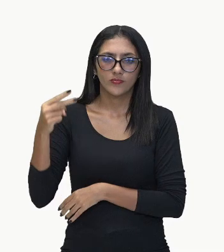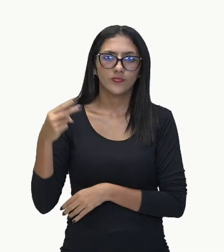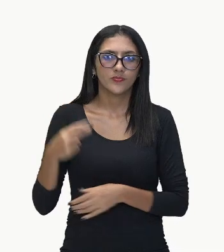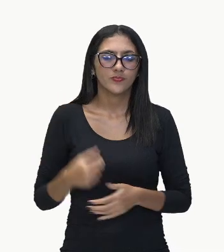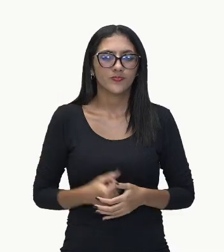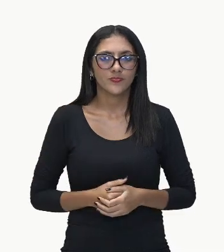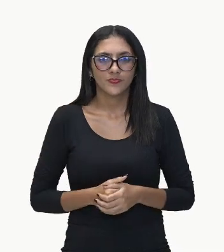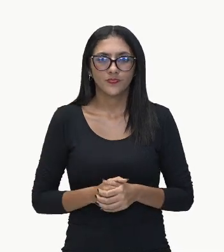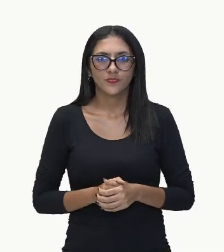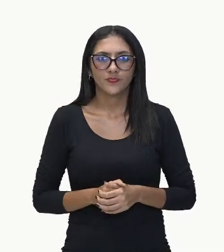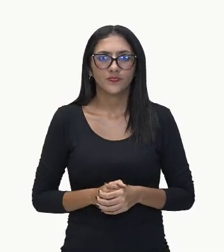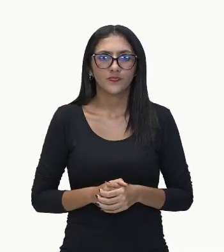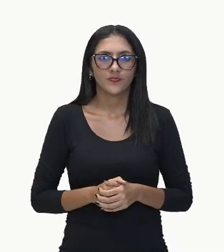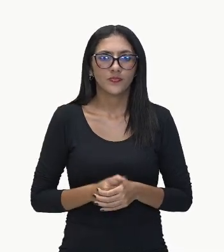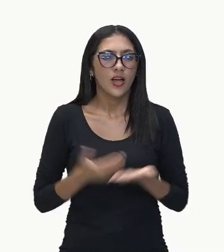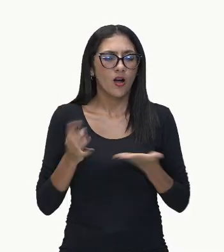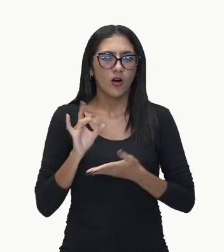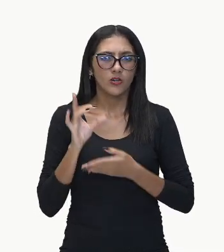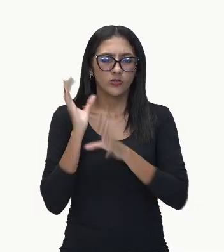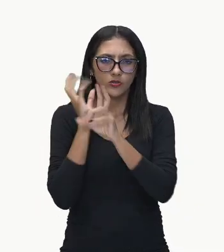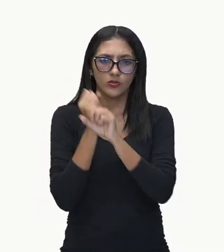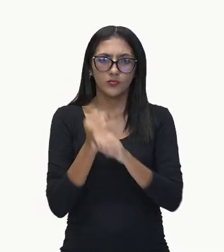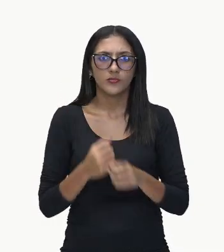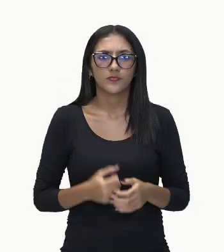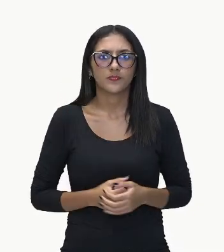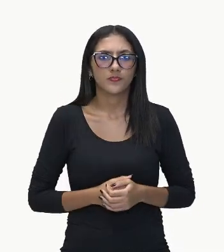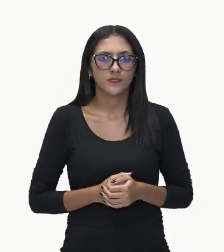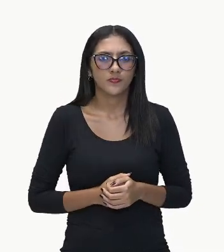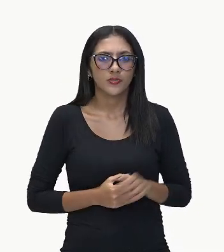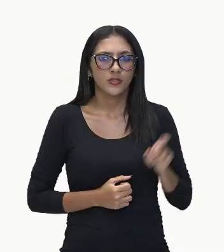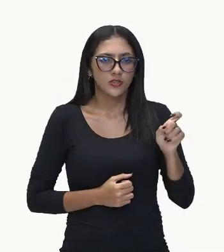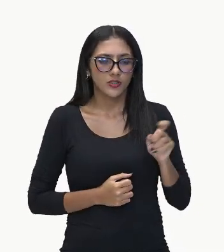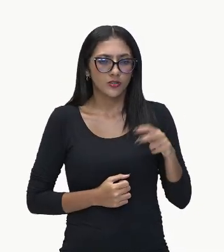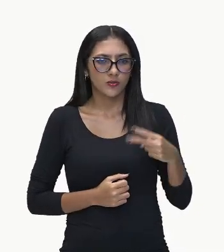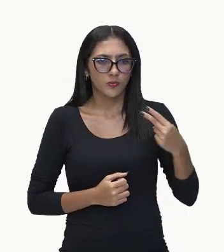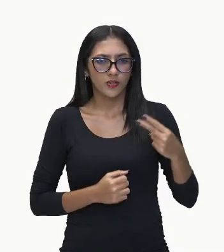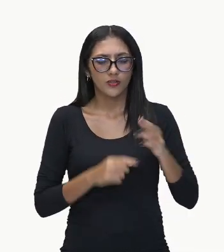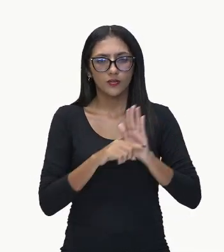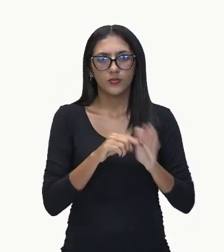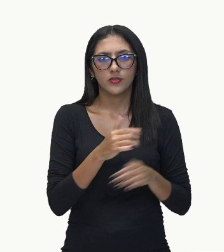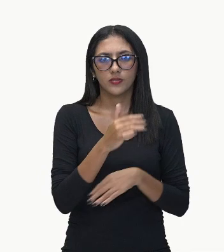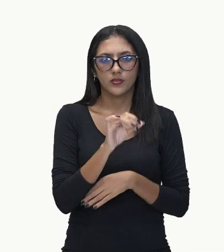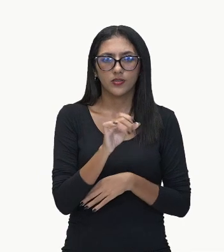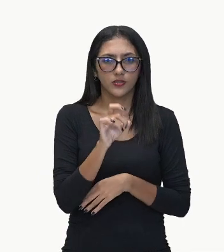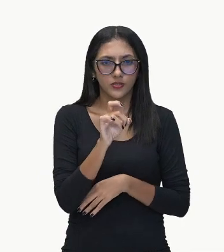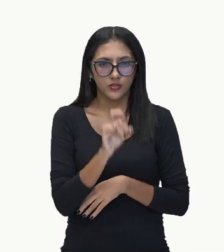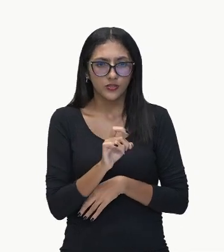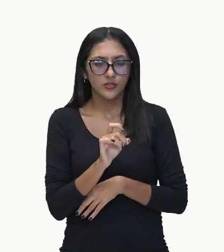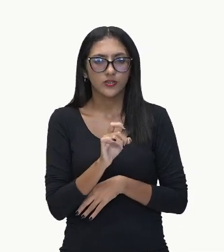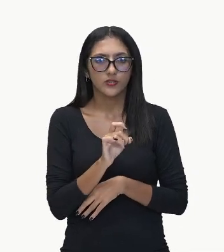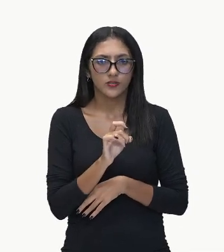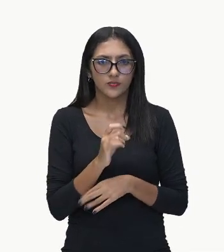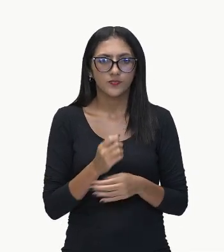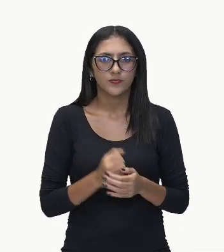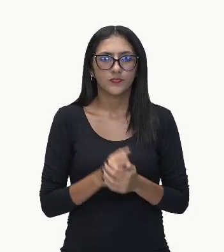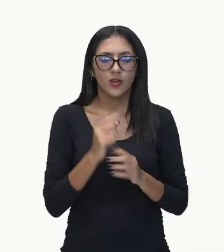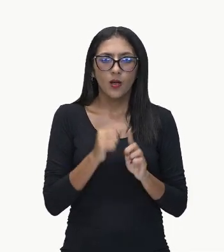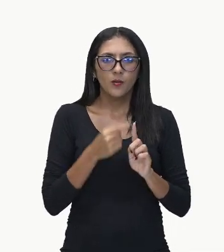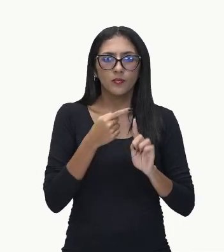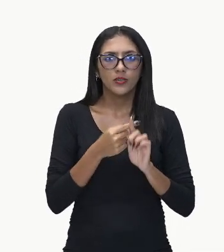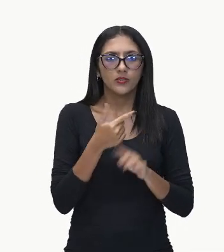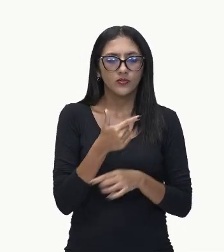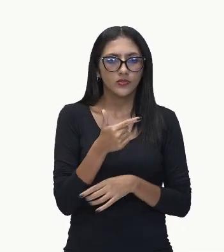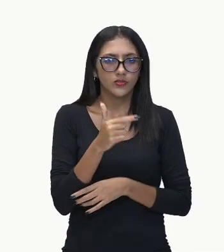e aí vamos fazer cálculo x qu - 10x 5 - 5 qu isso dá